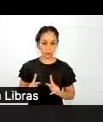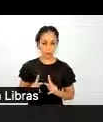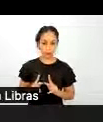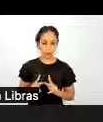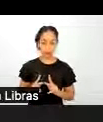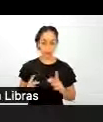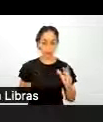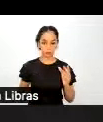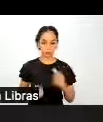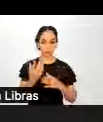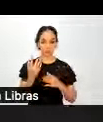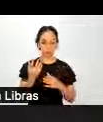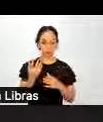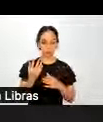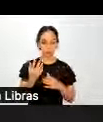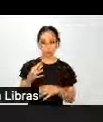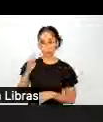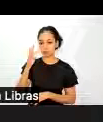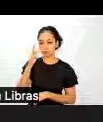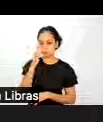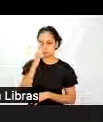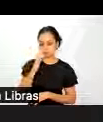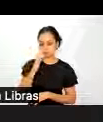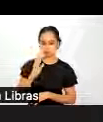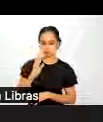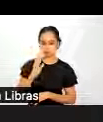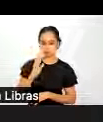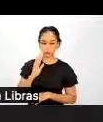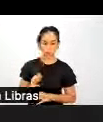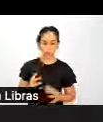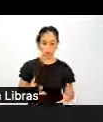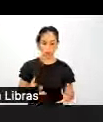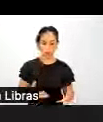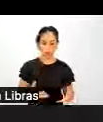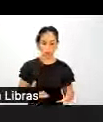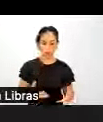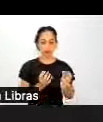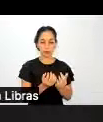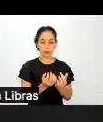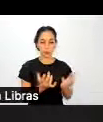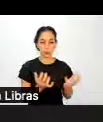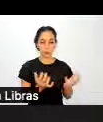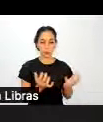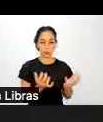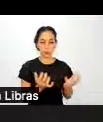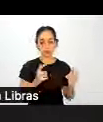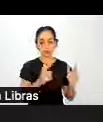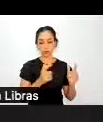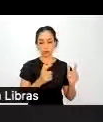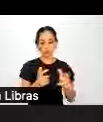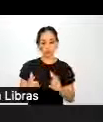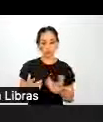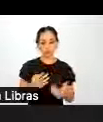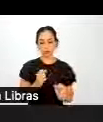surge da observação já das hortas que surgiam espontaneamente nesses lugares. Então, o poder público